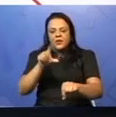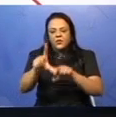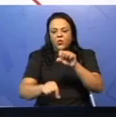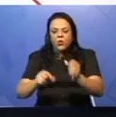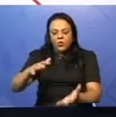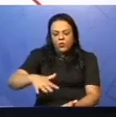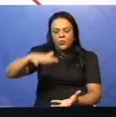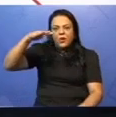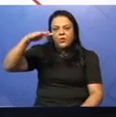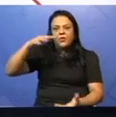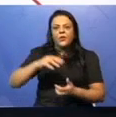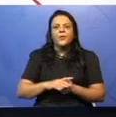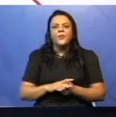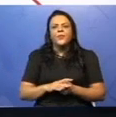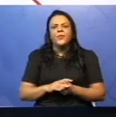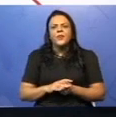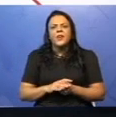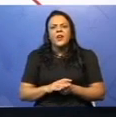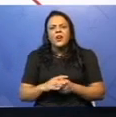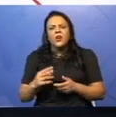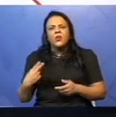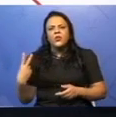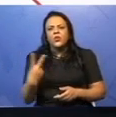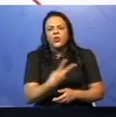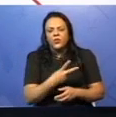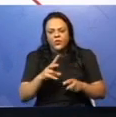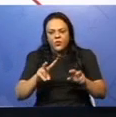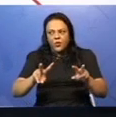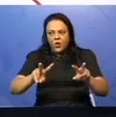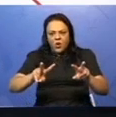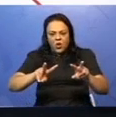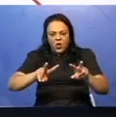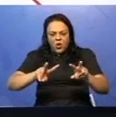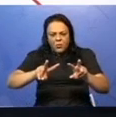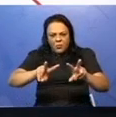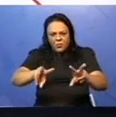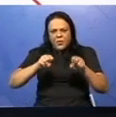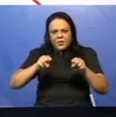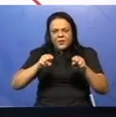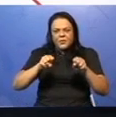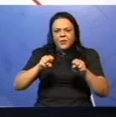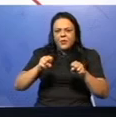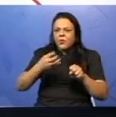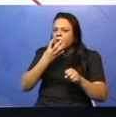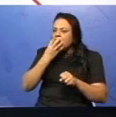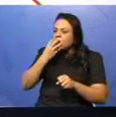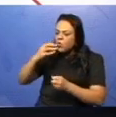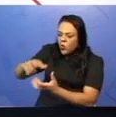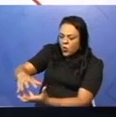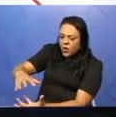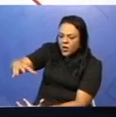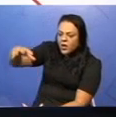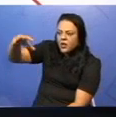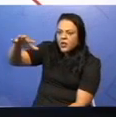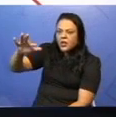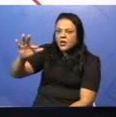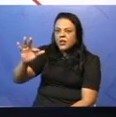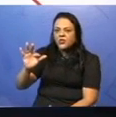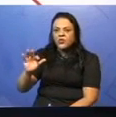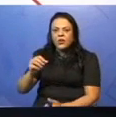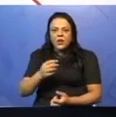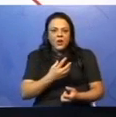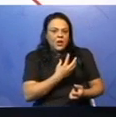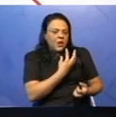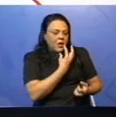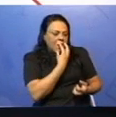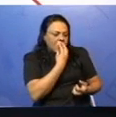nesse caso, nós podemos observar, por exemplo, a diferença entre um fila brasileiro, que é um cão enorme, com um pincher, que é um cão pequeno. Nós temos cães